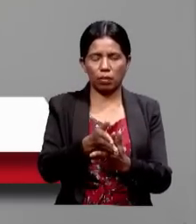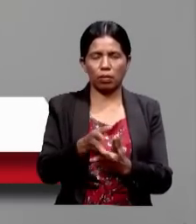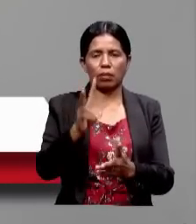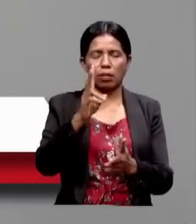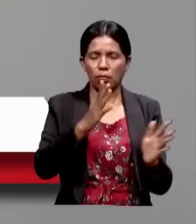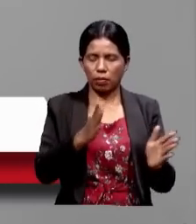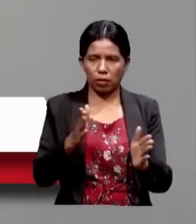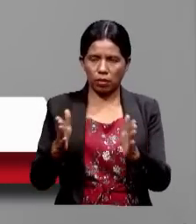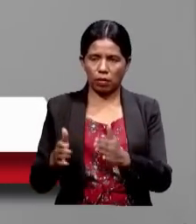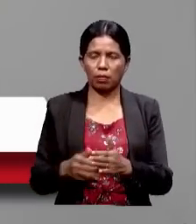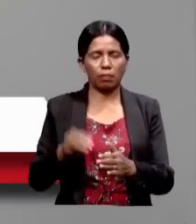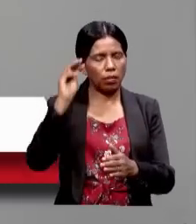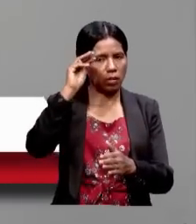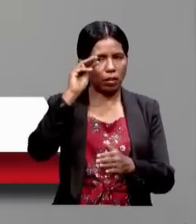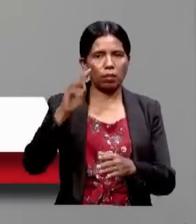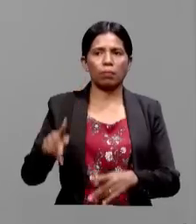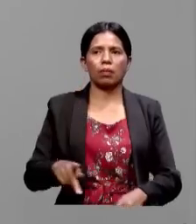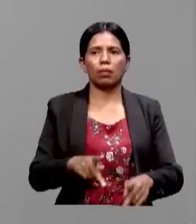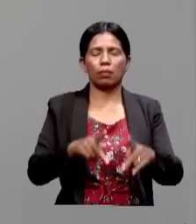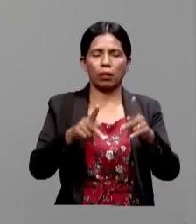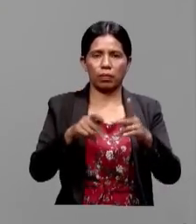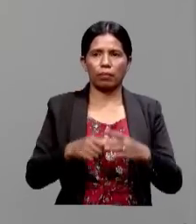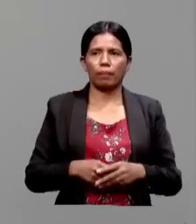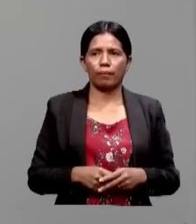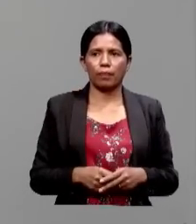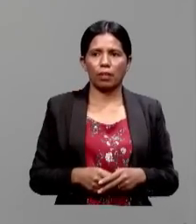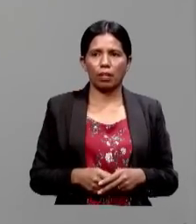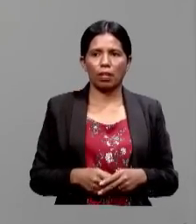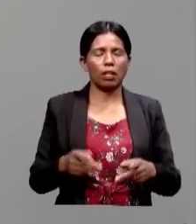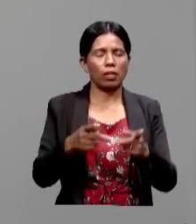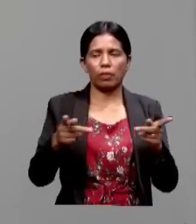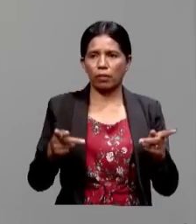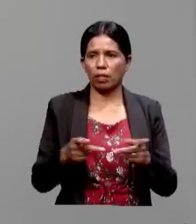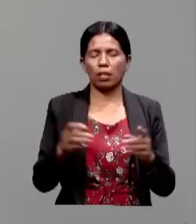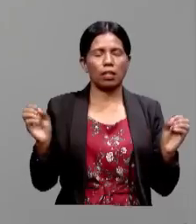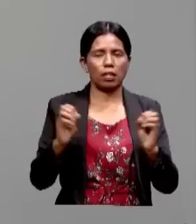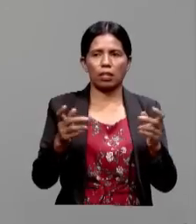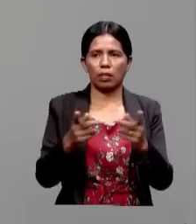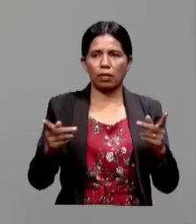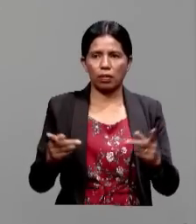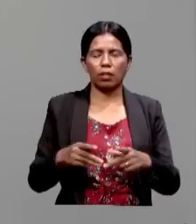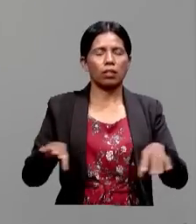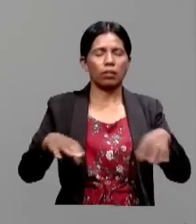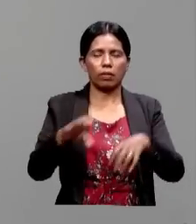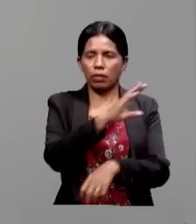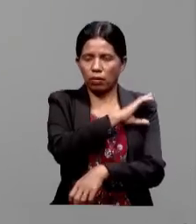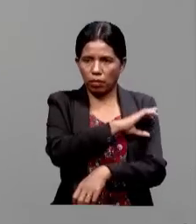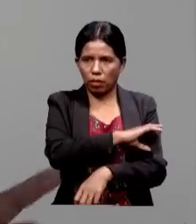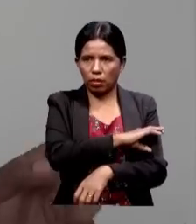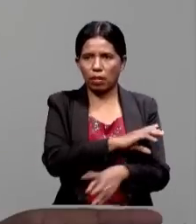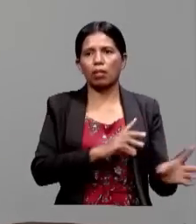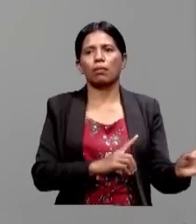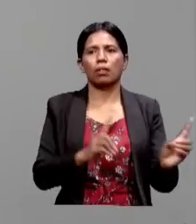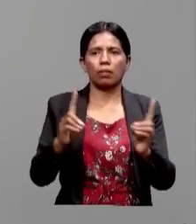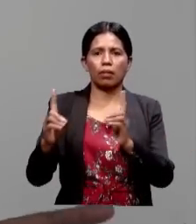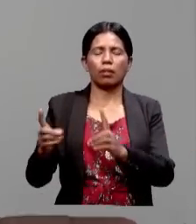proseso dinian ba Ministério Público para ato sai tal captura, ato fating, laiha fating, iha fating, ilana serviço segurança dinian, implementa orang